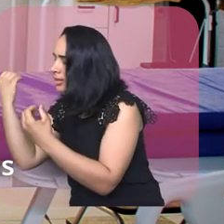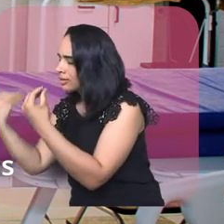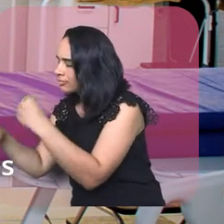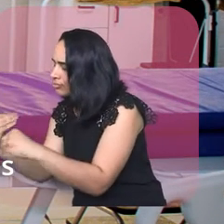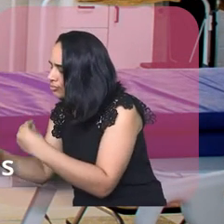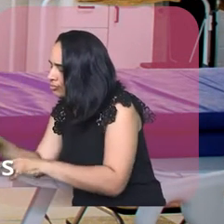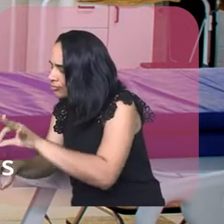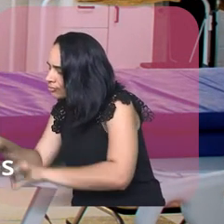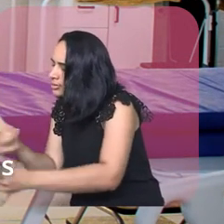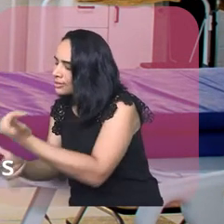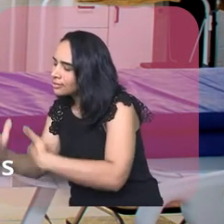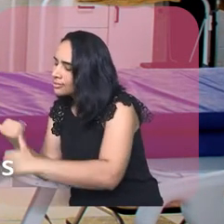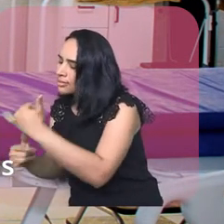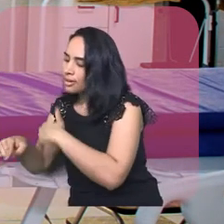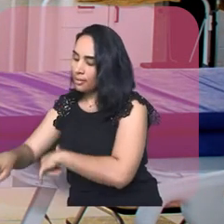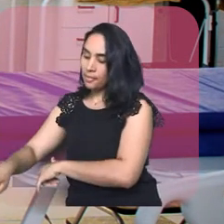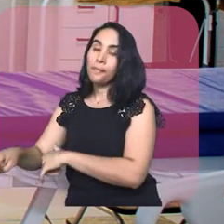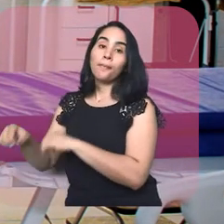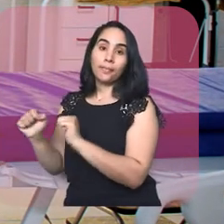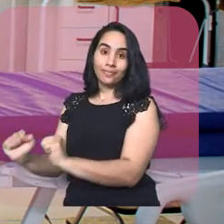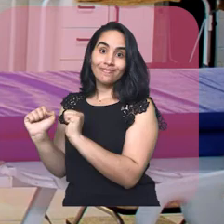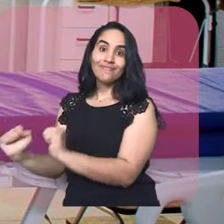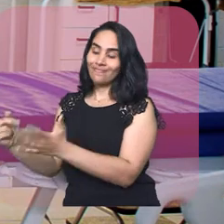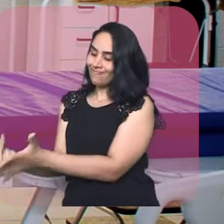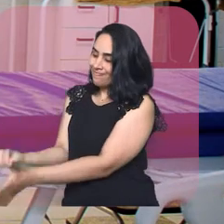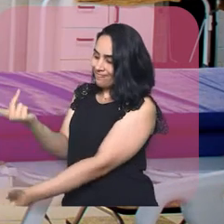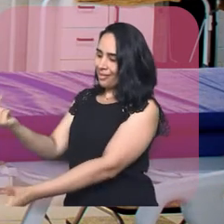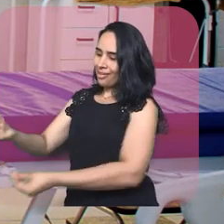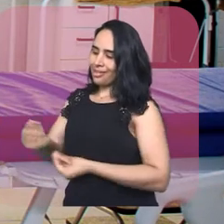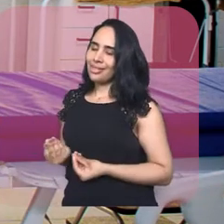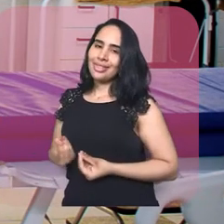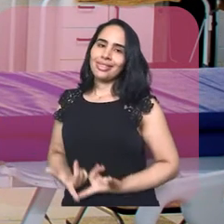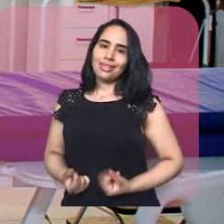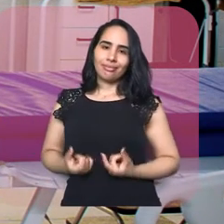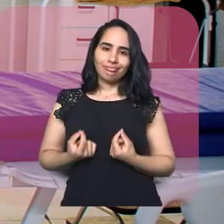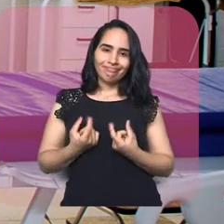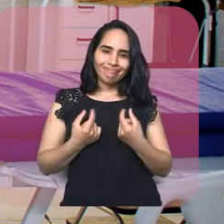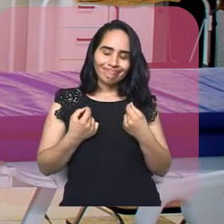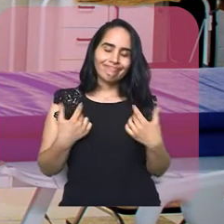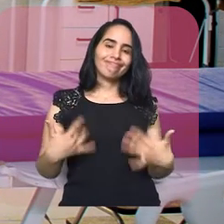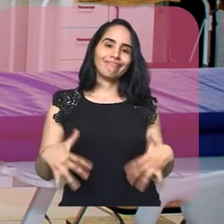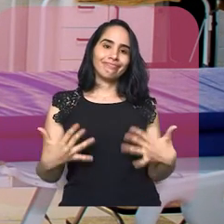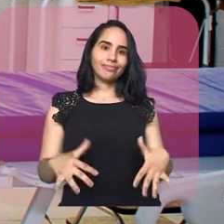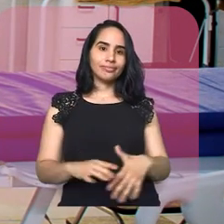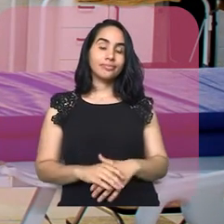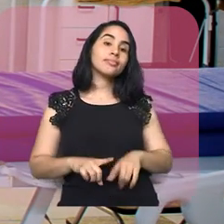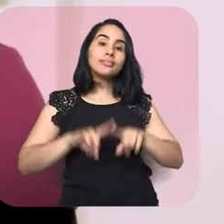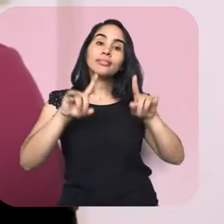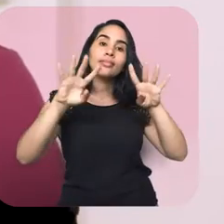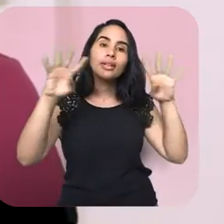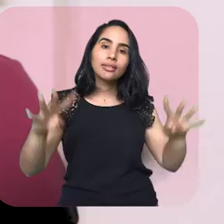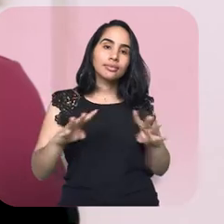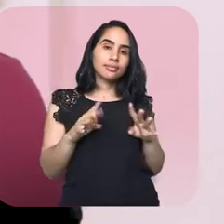as nitrosaminas nitritos e nitratos Então essas substâncias encontradas nesses alimentos elas podem causar o